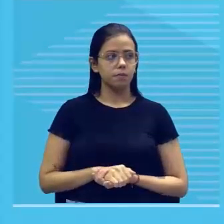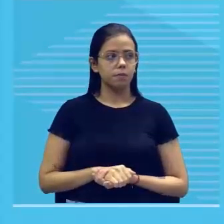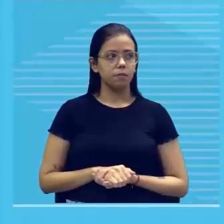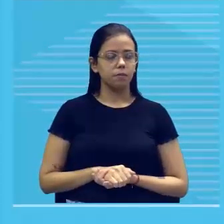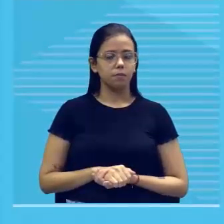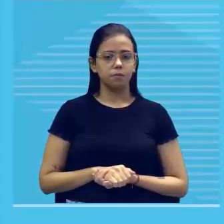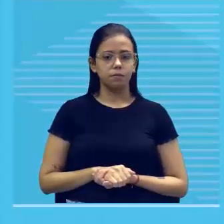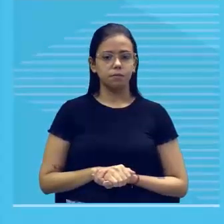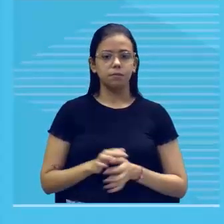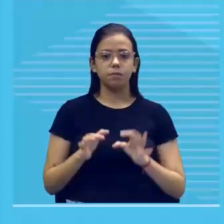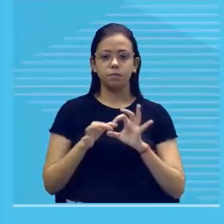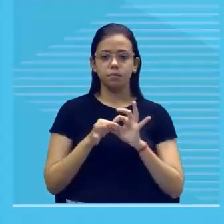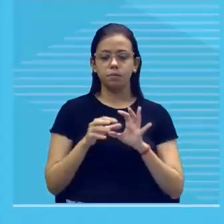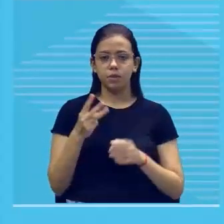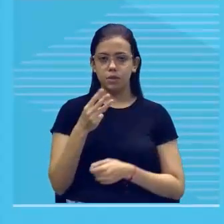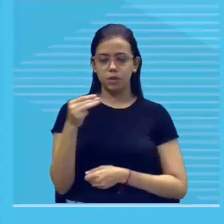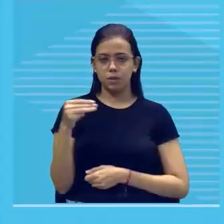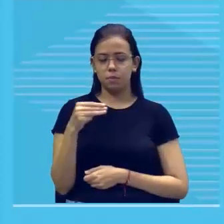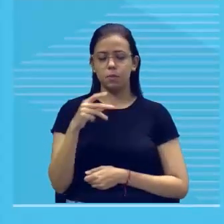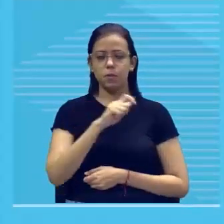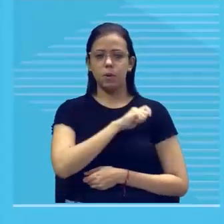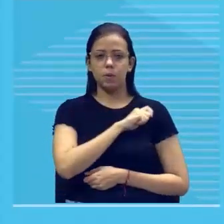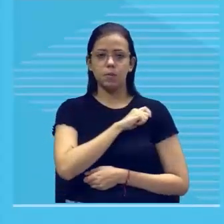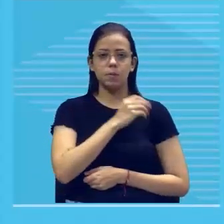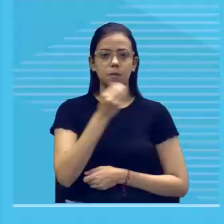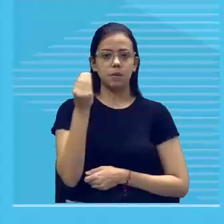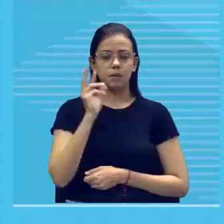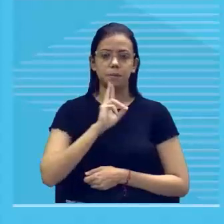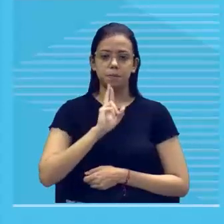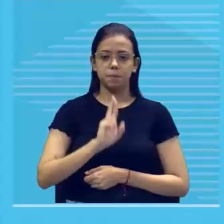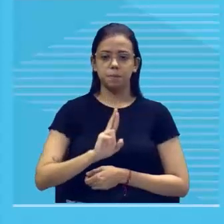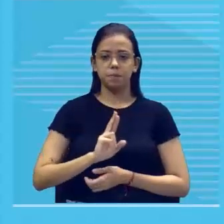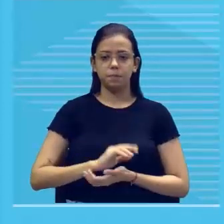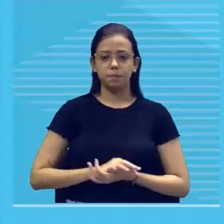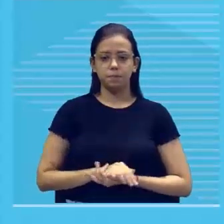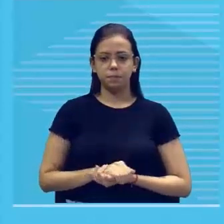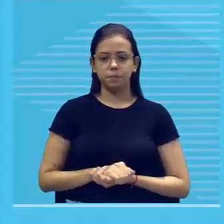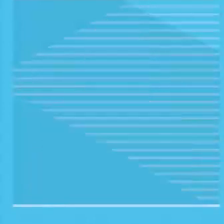produção deixa Três minutinhos aí para galera tentar fazer